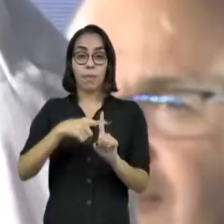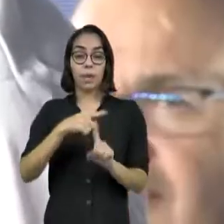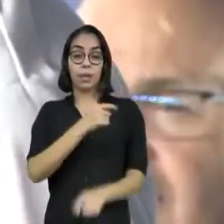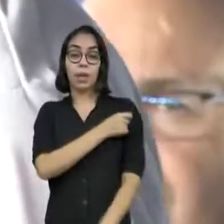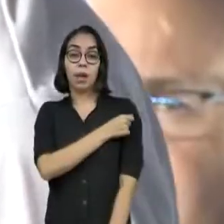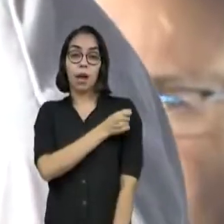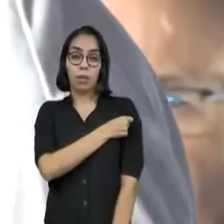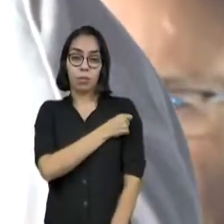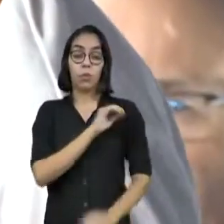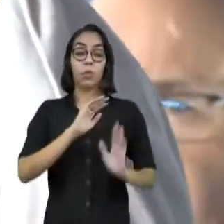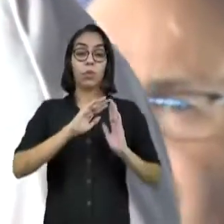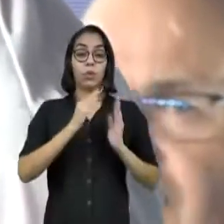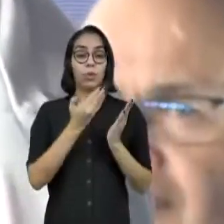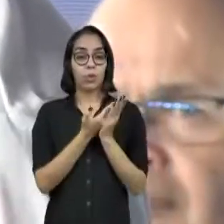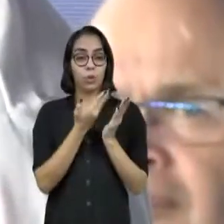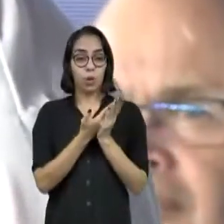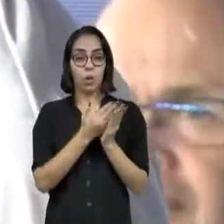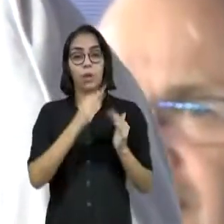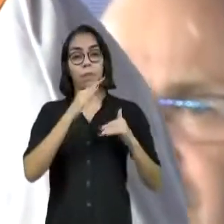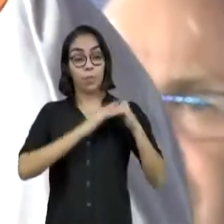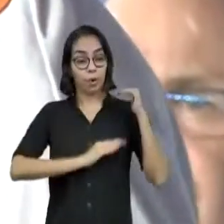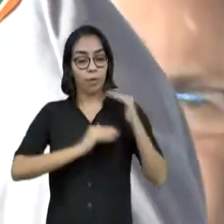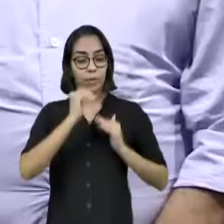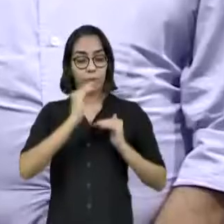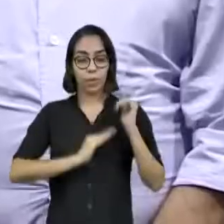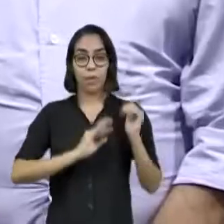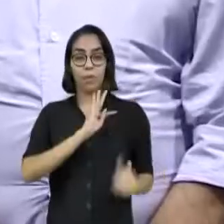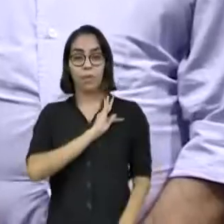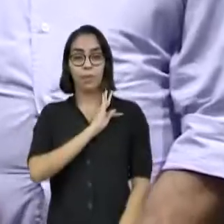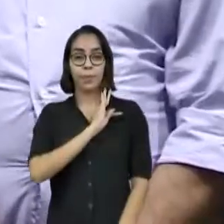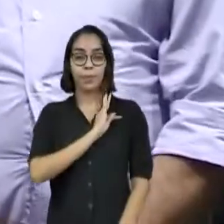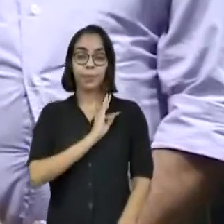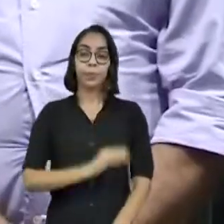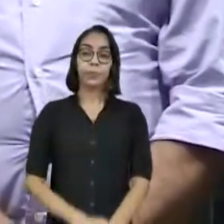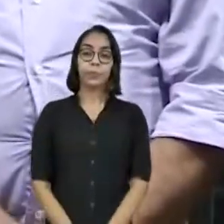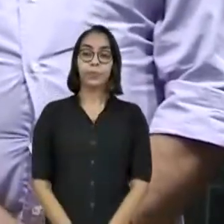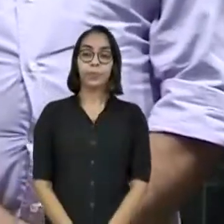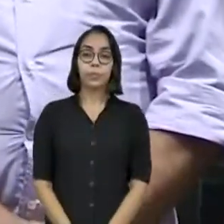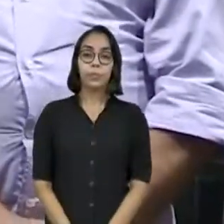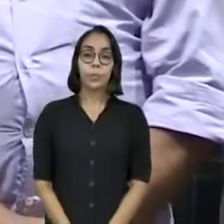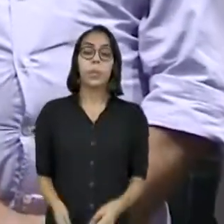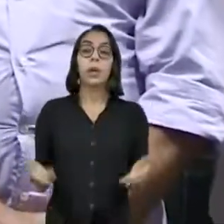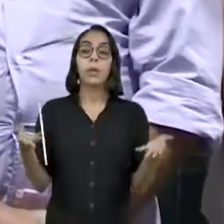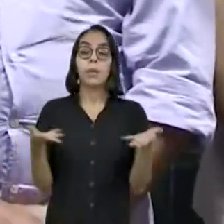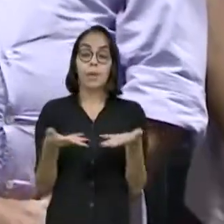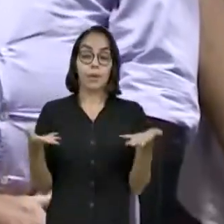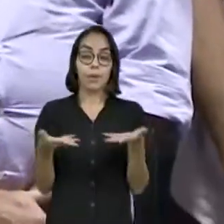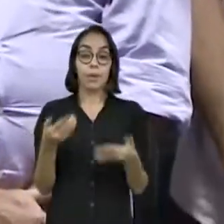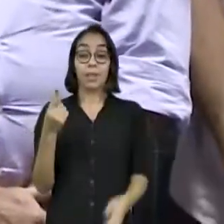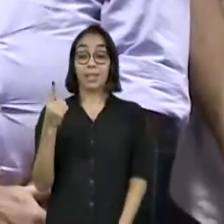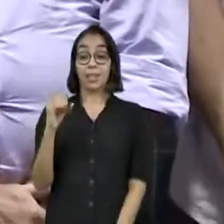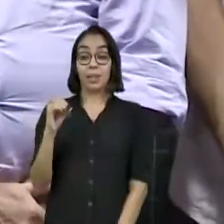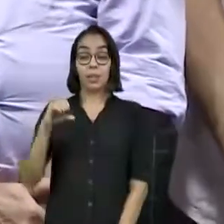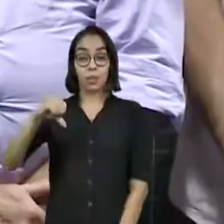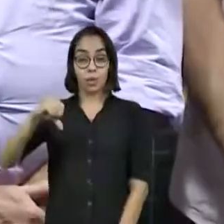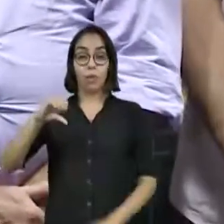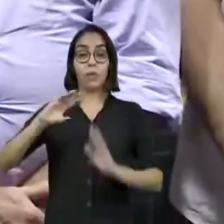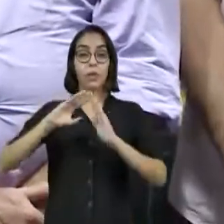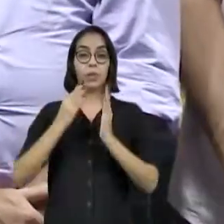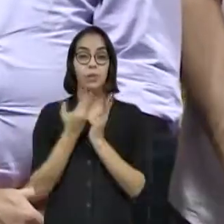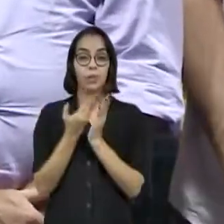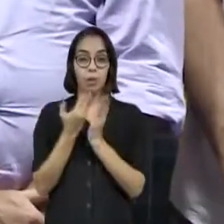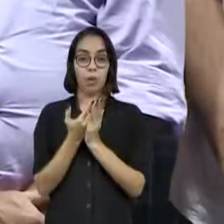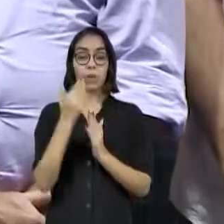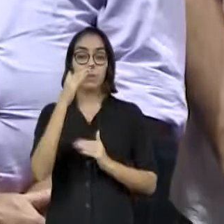estudantes da rede de ensino médio profissionalizante do estado. Serão envolvidas, no momento, 109 escolas de educação